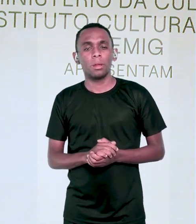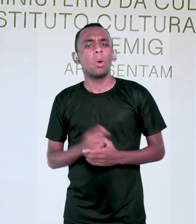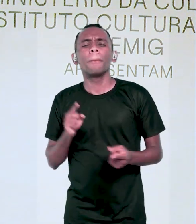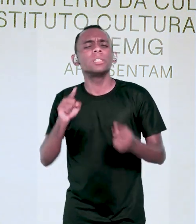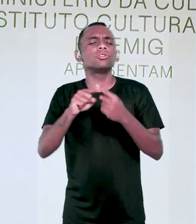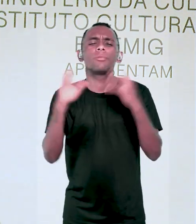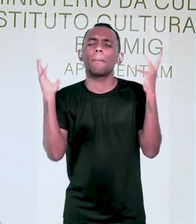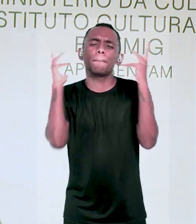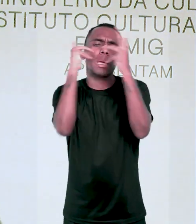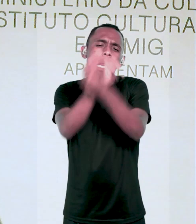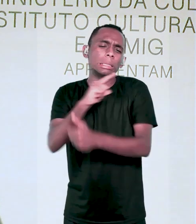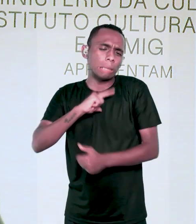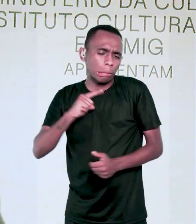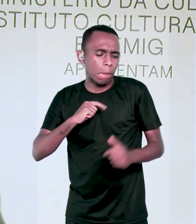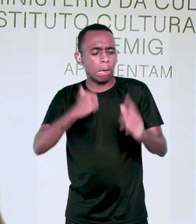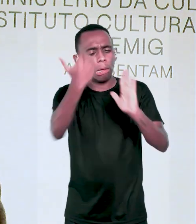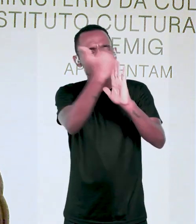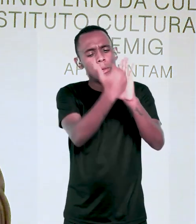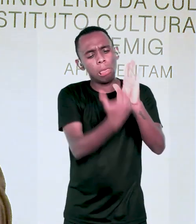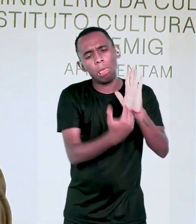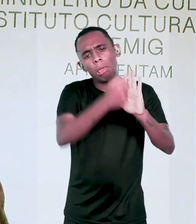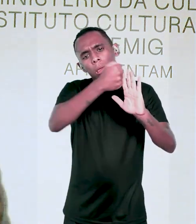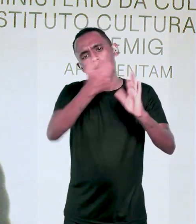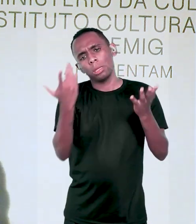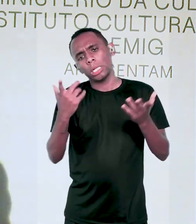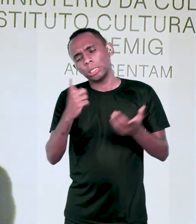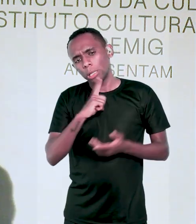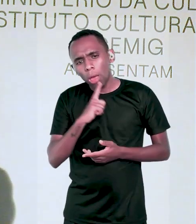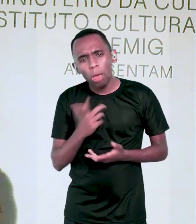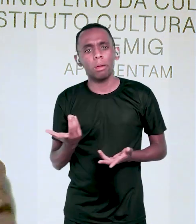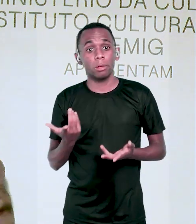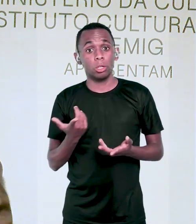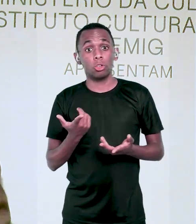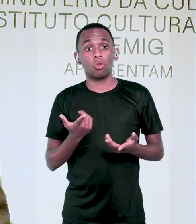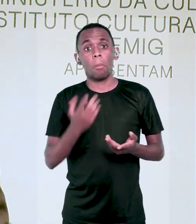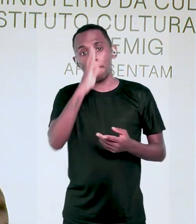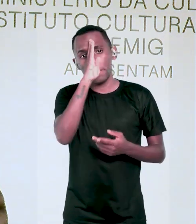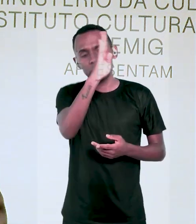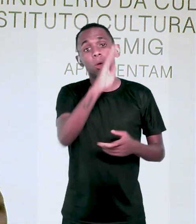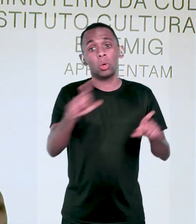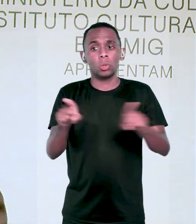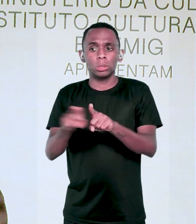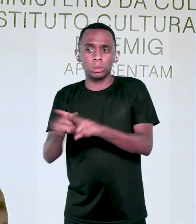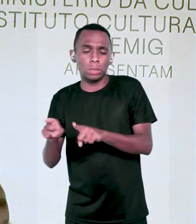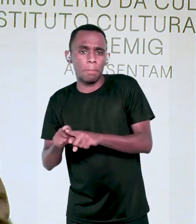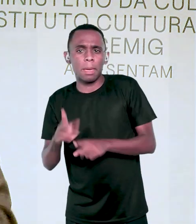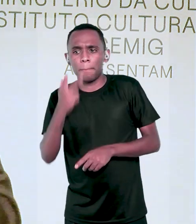captura do exterior o nosso corpo é difícil de ser precisamente imaginado